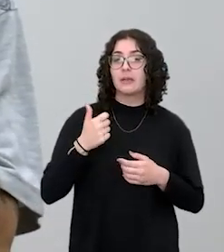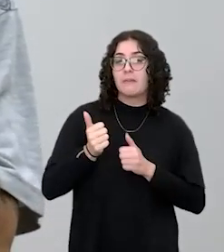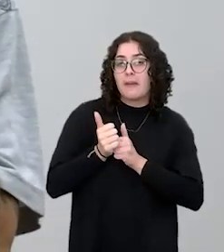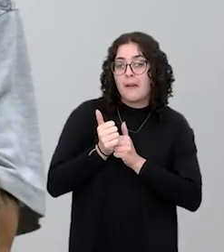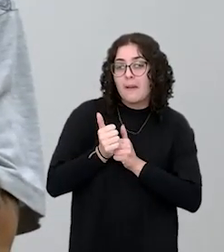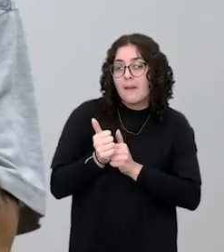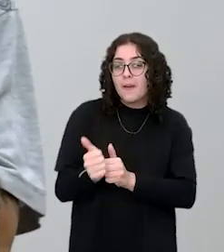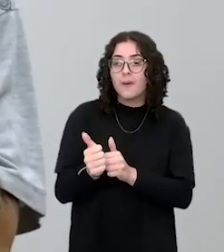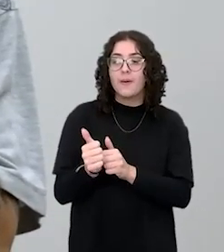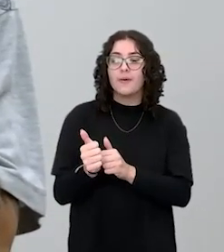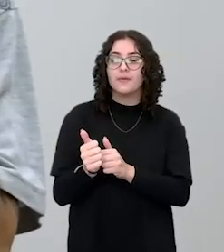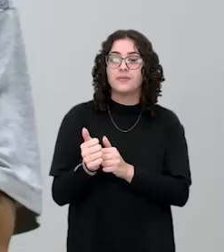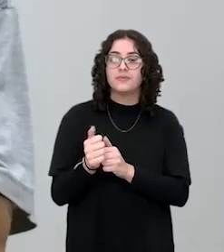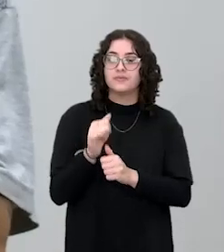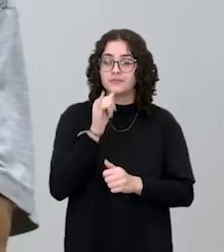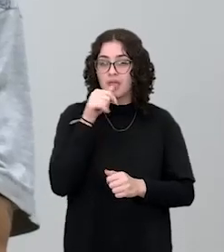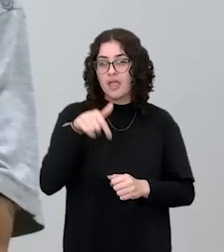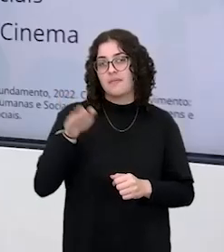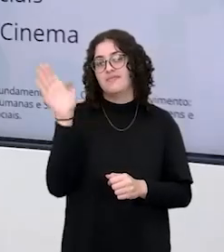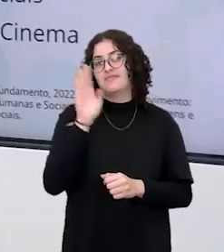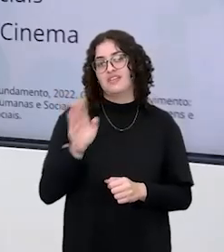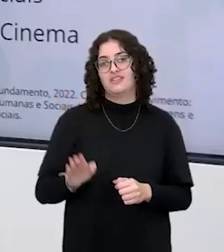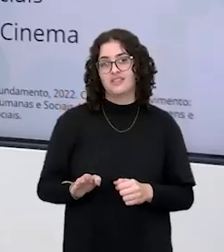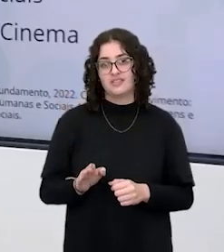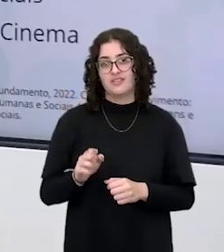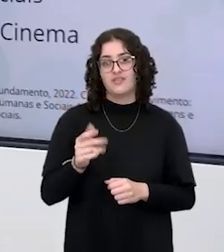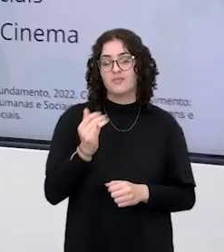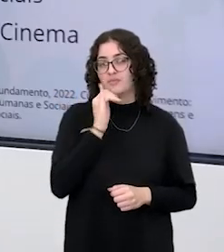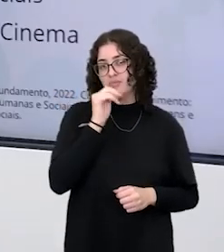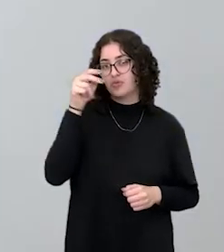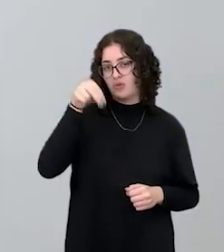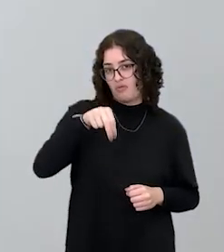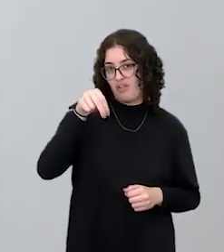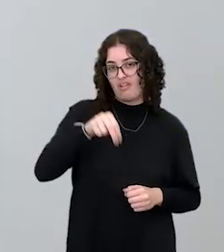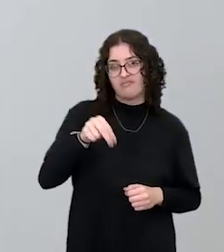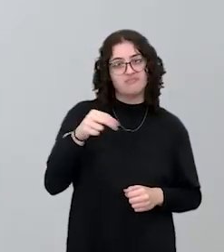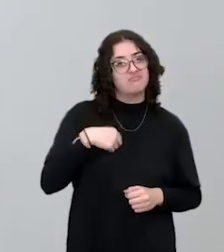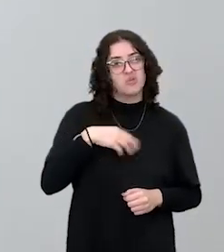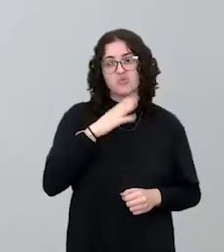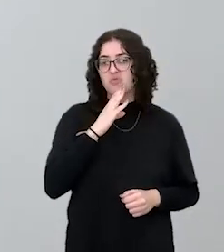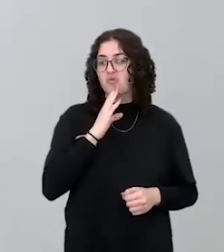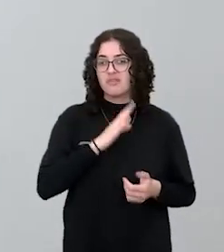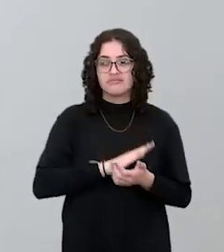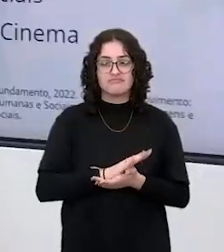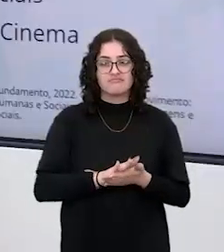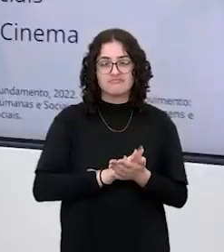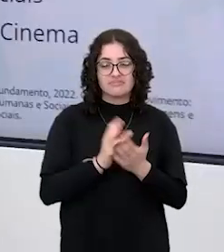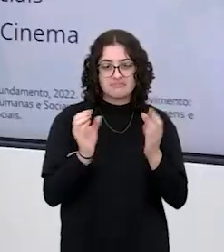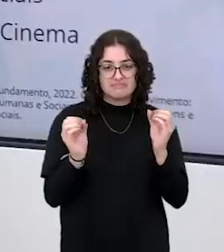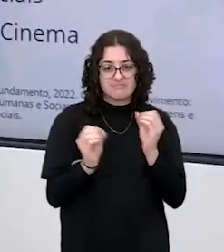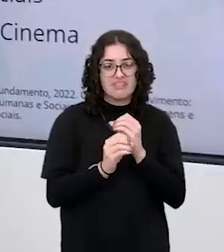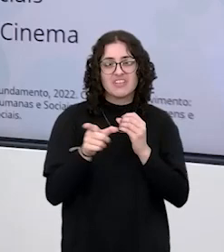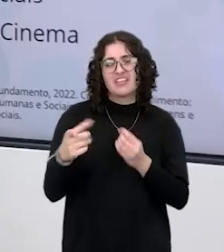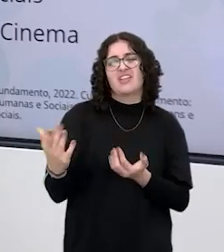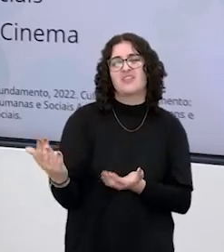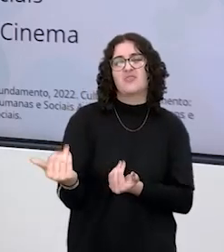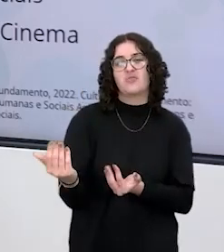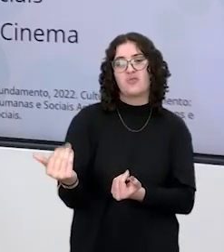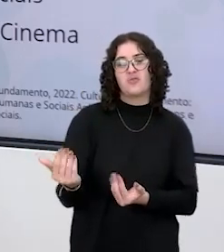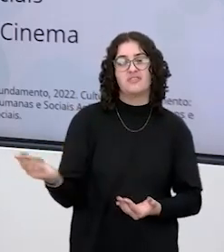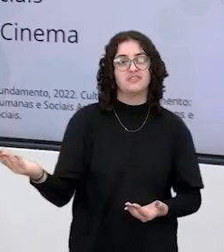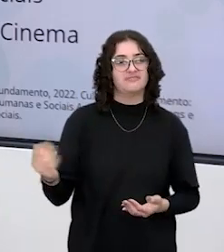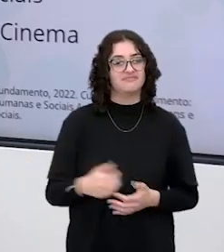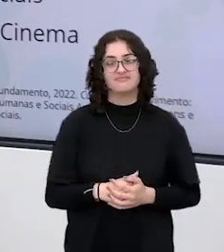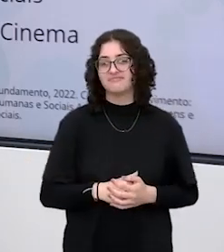acompanha, por exemplo, a dramaturgia brasileira no questão de novela. Eu não conheço quase nada de. Você é novinho, pô. Você é novinho.